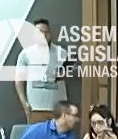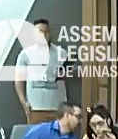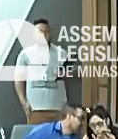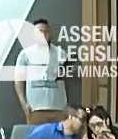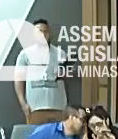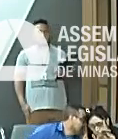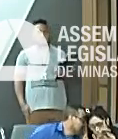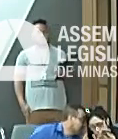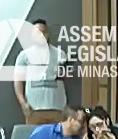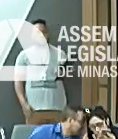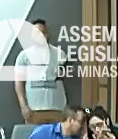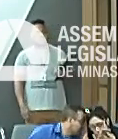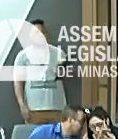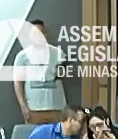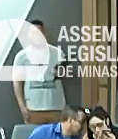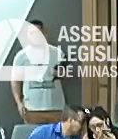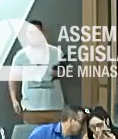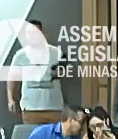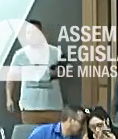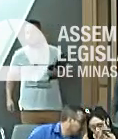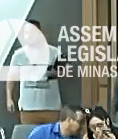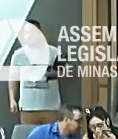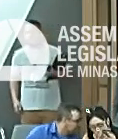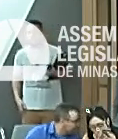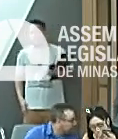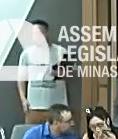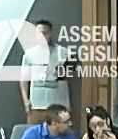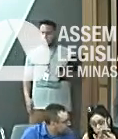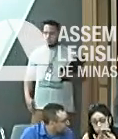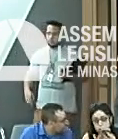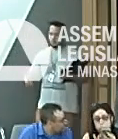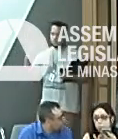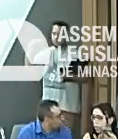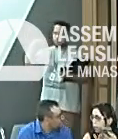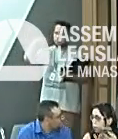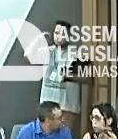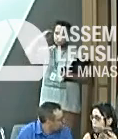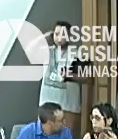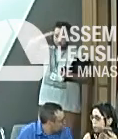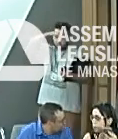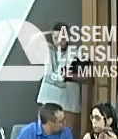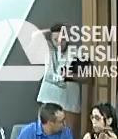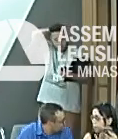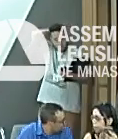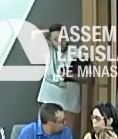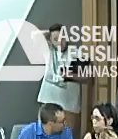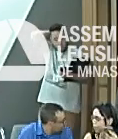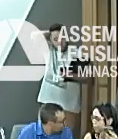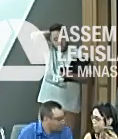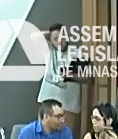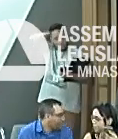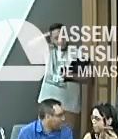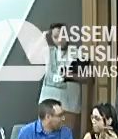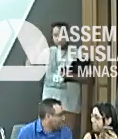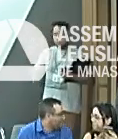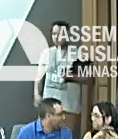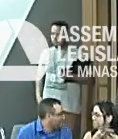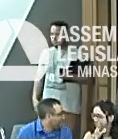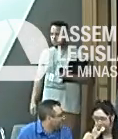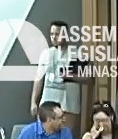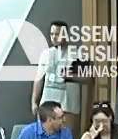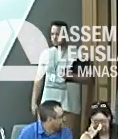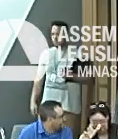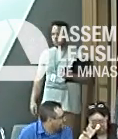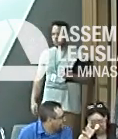e aqui o vereador o governador já foi embora andré lembrou dos detalhes e eu era o deputado essa casa condenado formação de